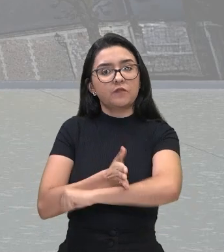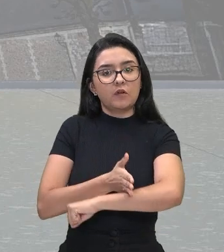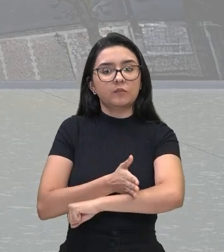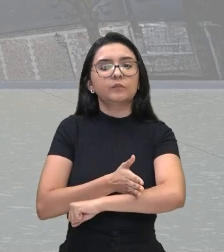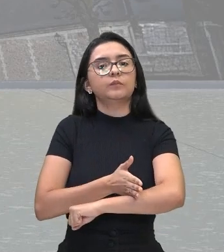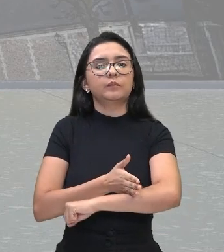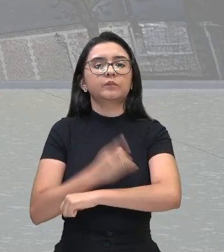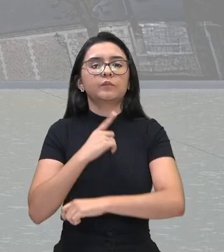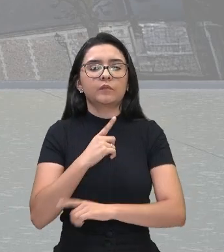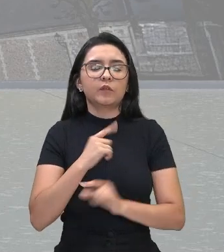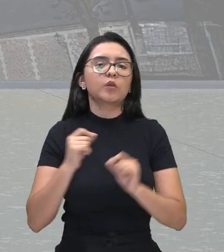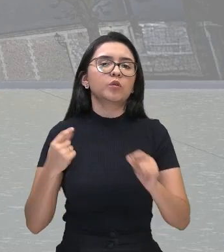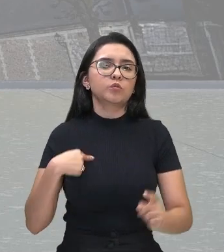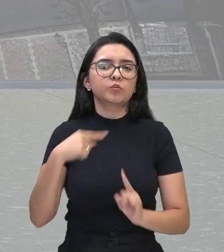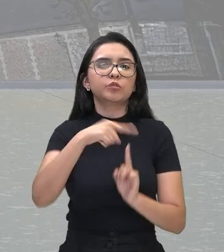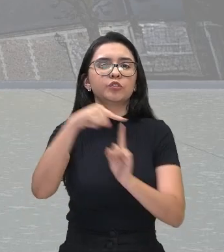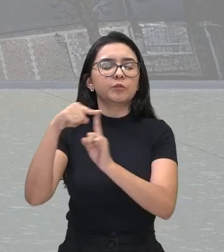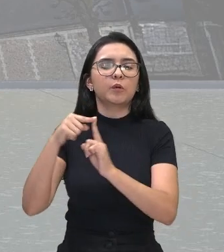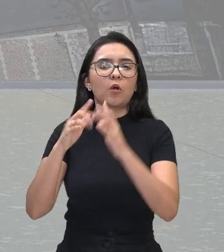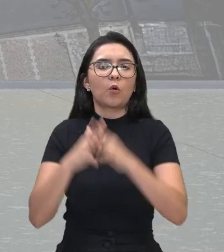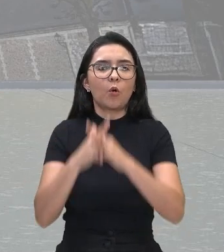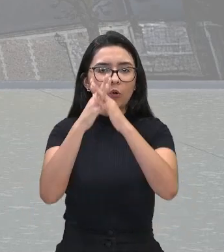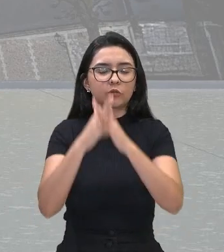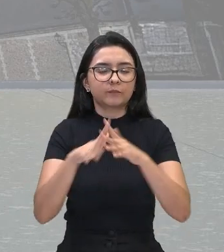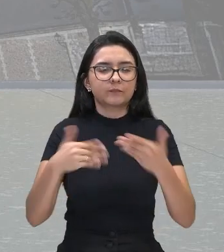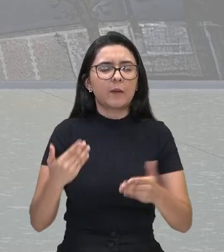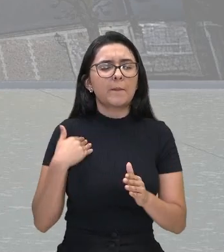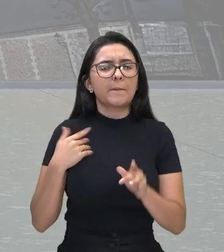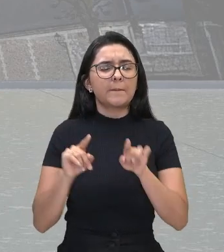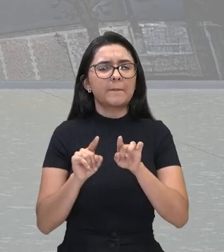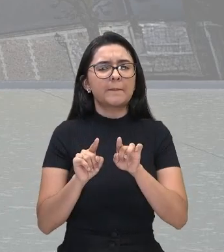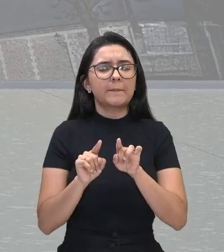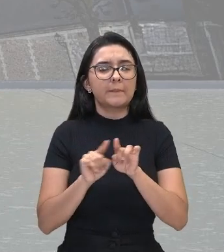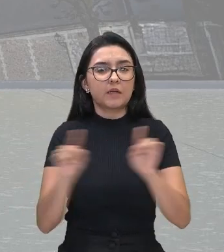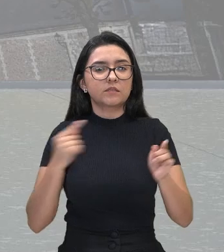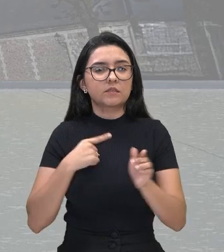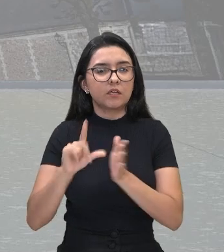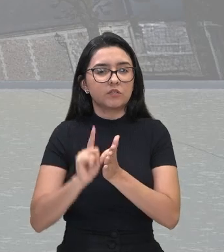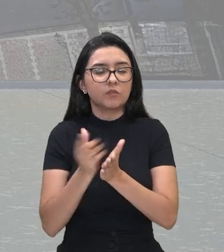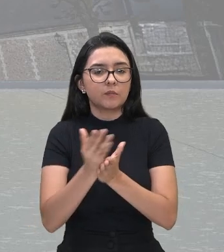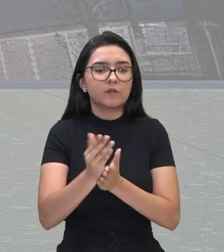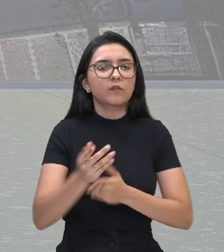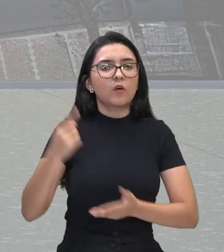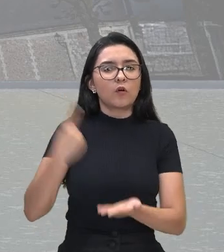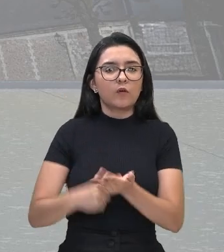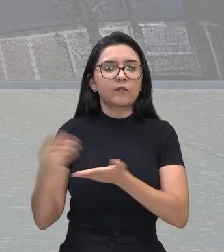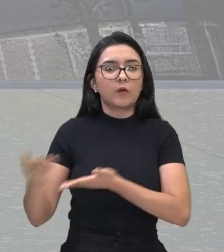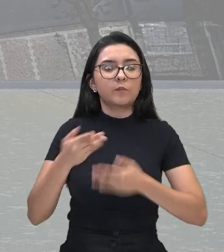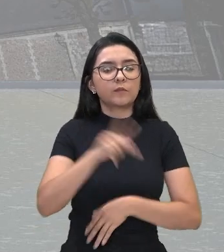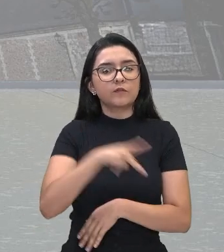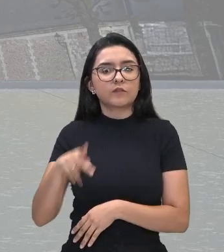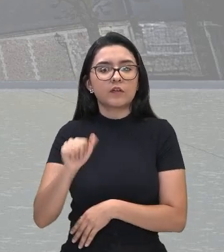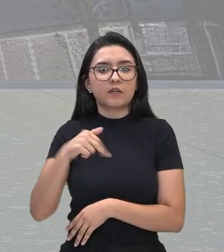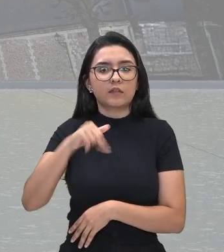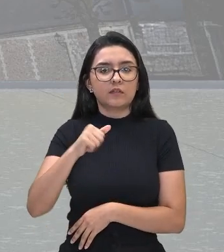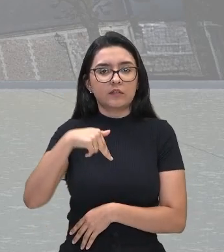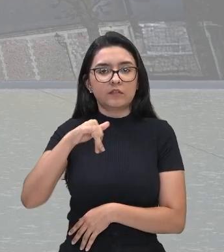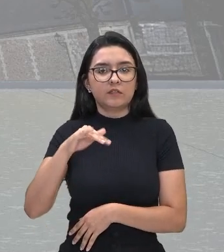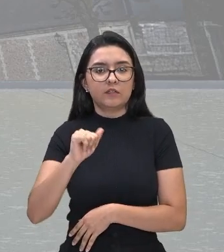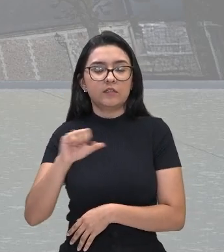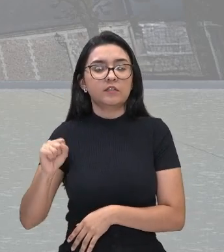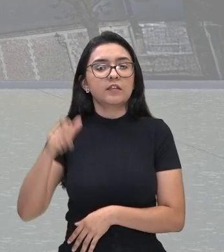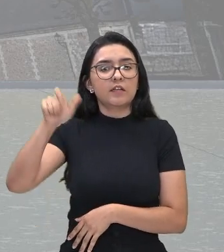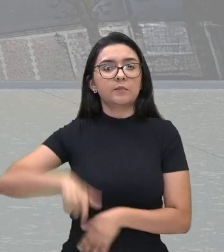no estilo gótico. Mas antes de iniciarmos, vamos chamar o professor Ananias, que é o professor de